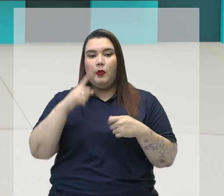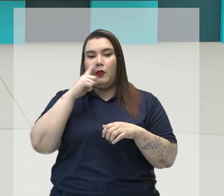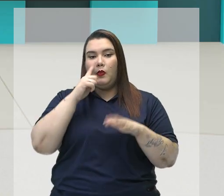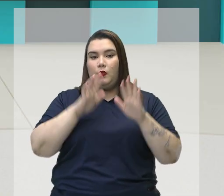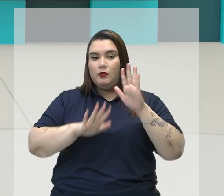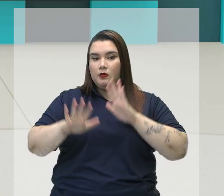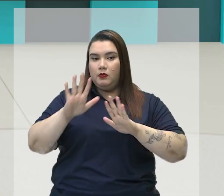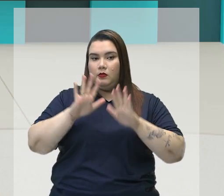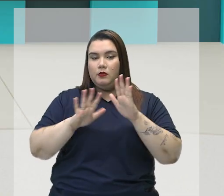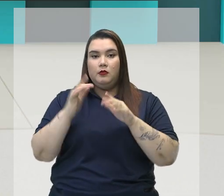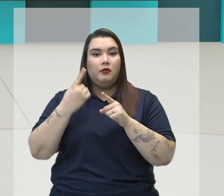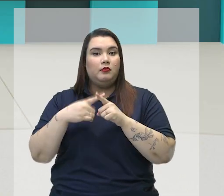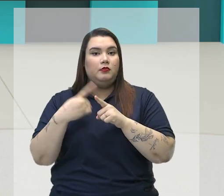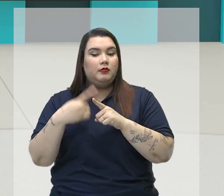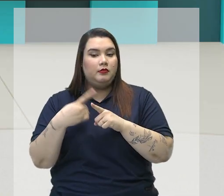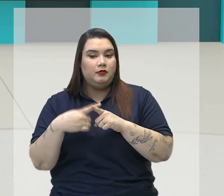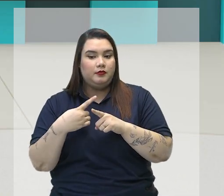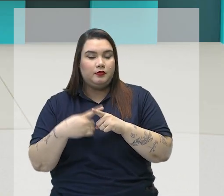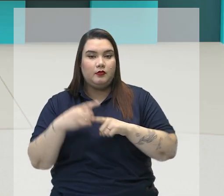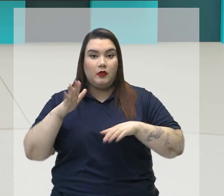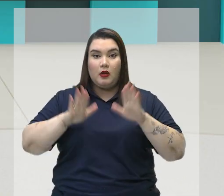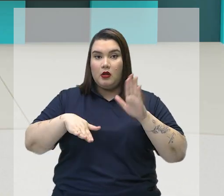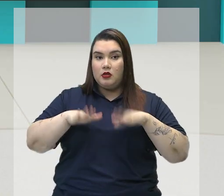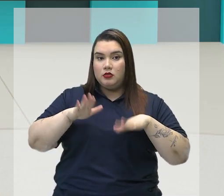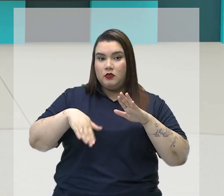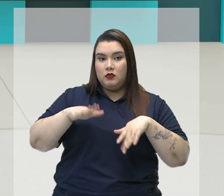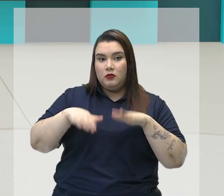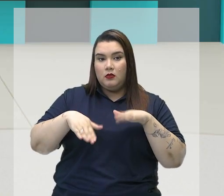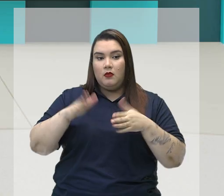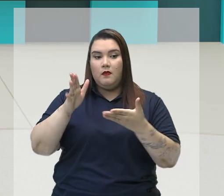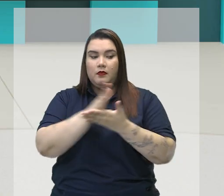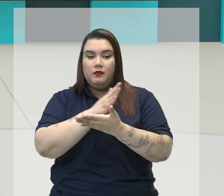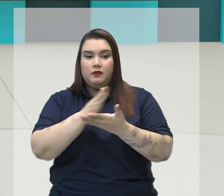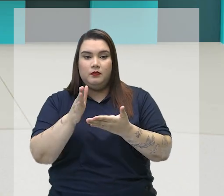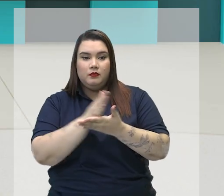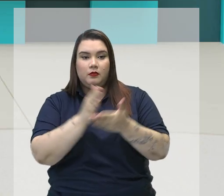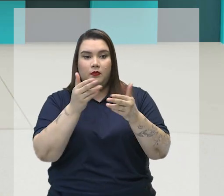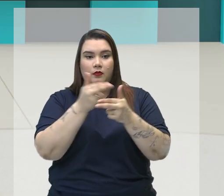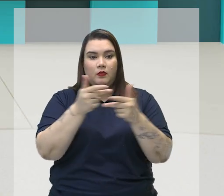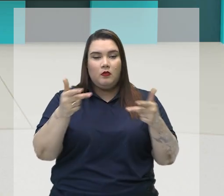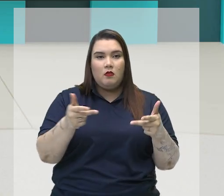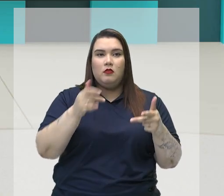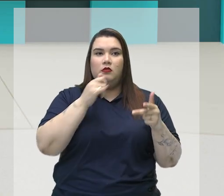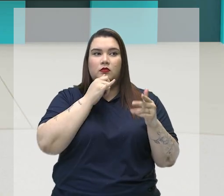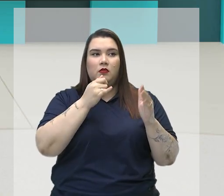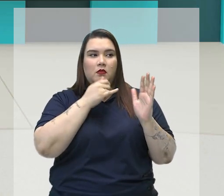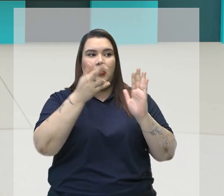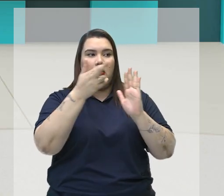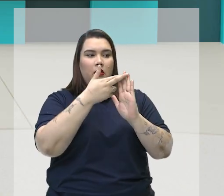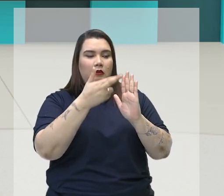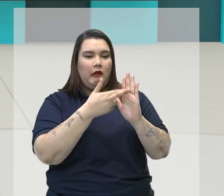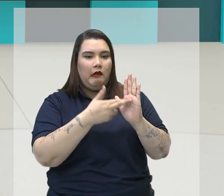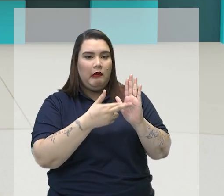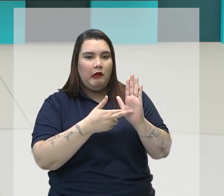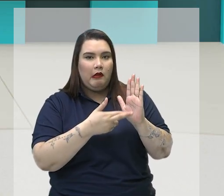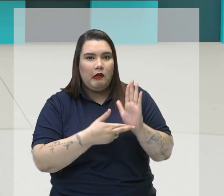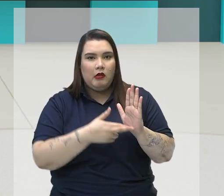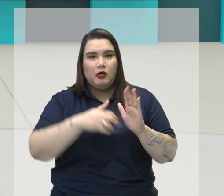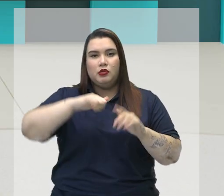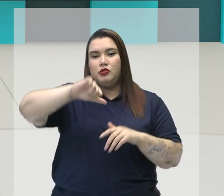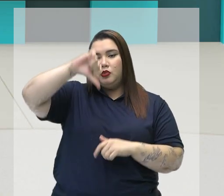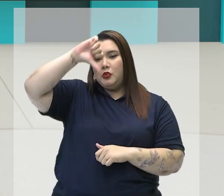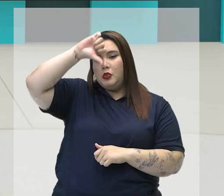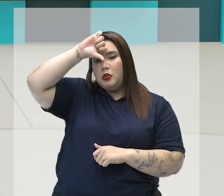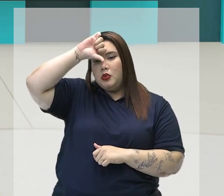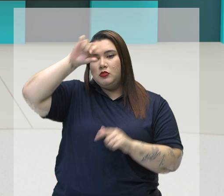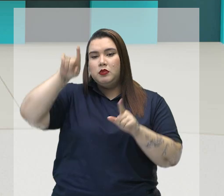cuidado. Por quê? Às vezes, algumas questões de padrão, estereótipo, de